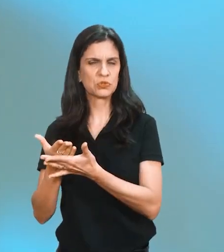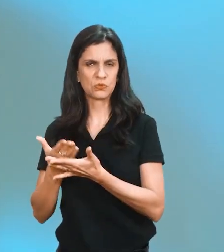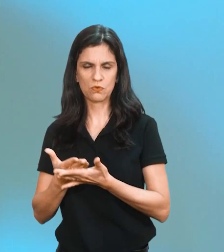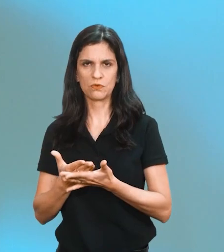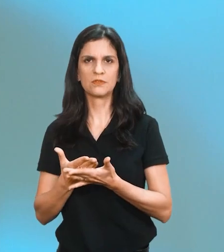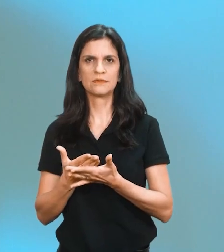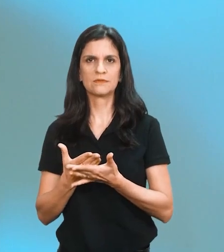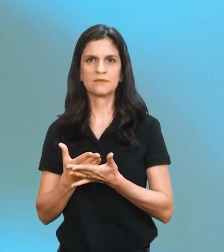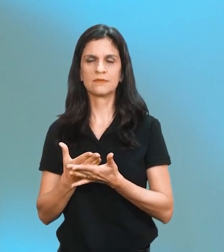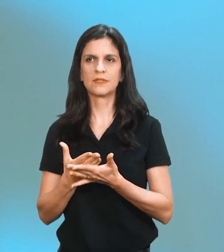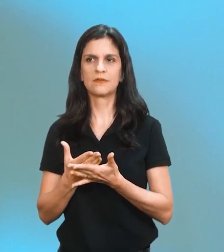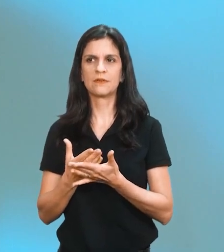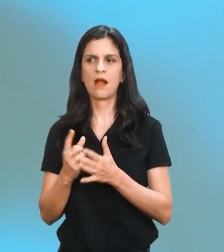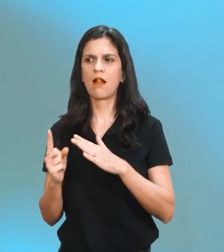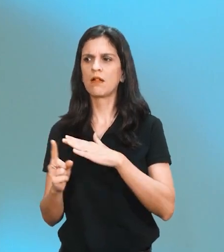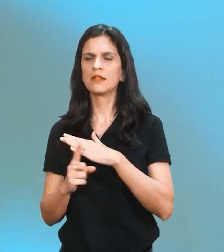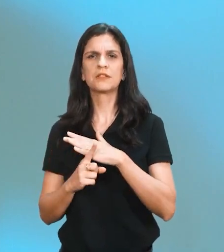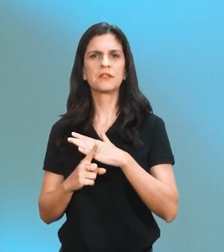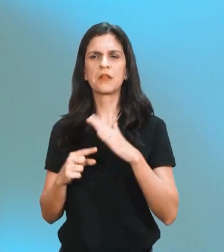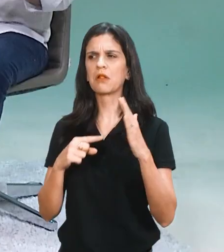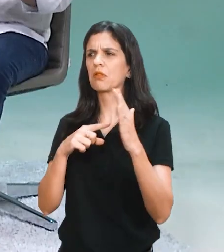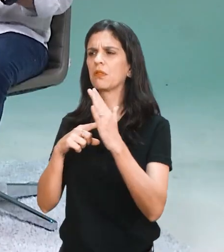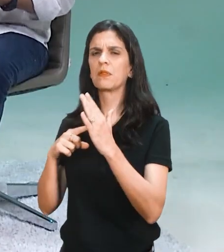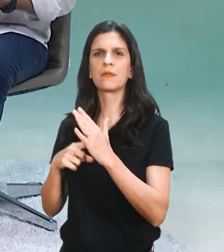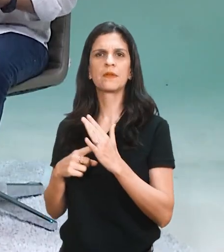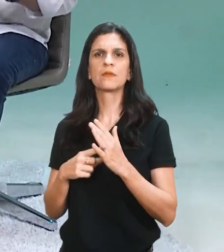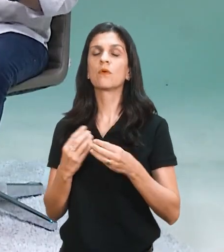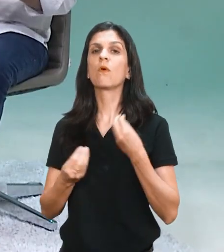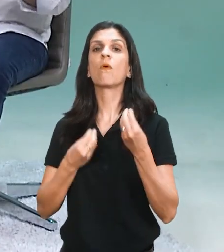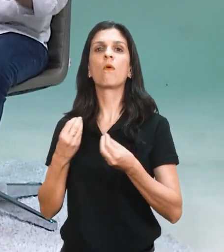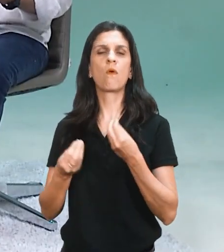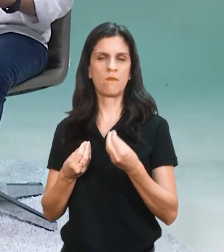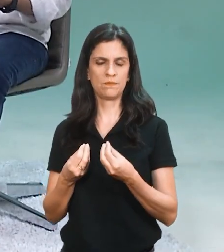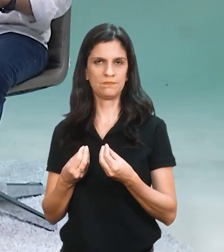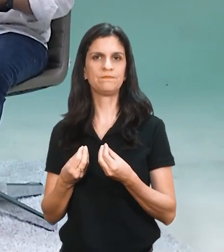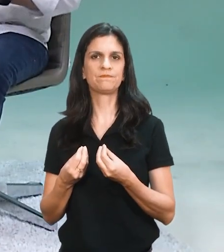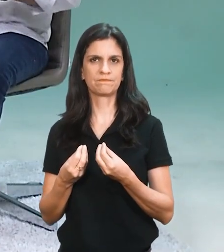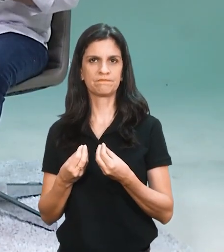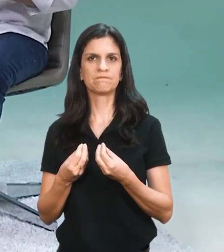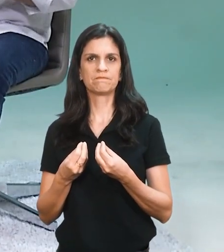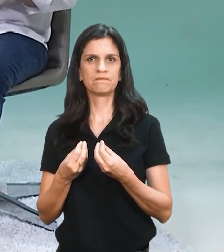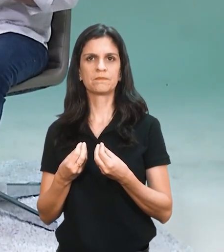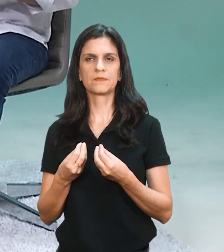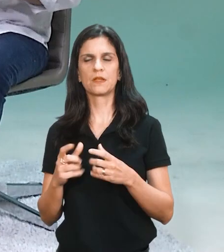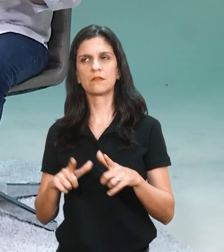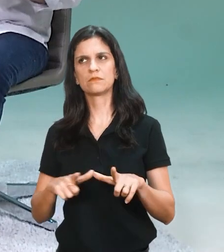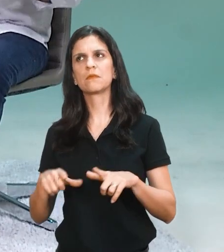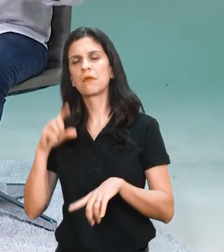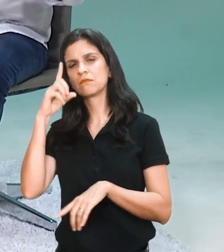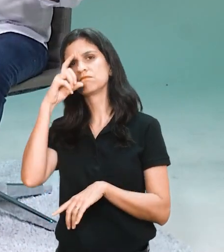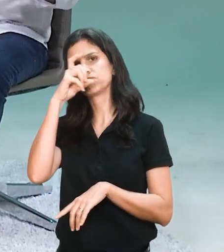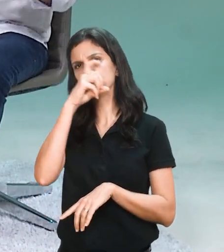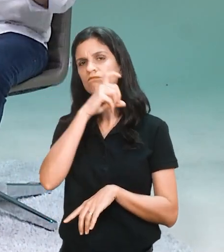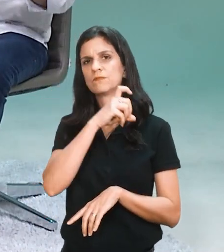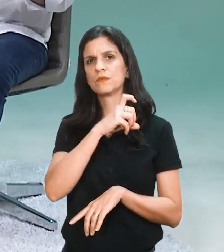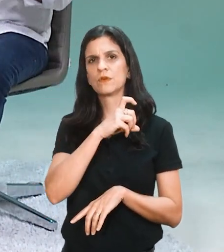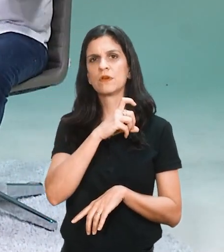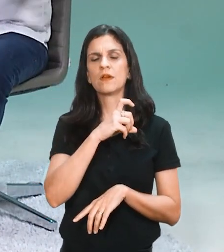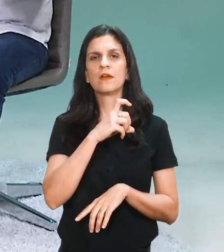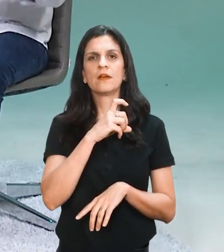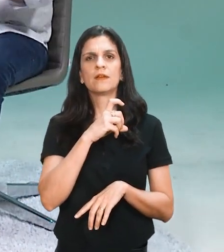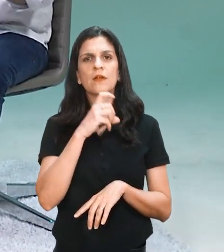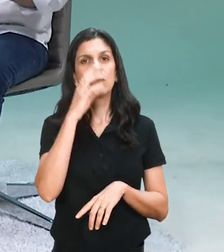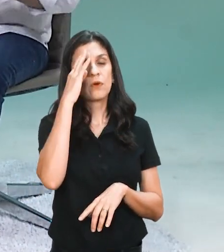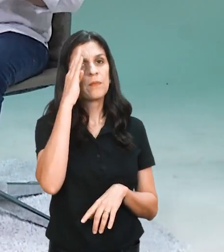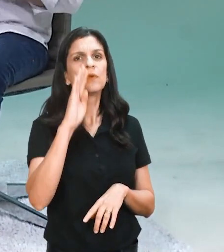atender todas essas denúncias? Então, não é fácil, não é um trabalho também fácil para eles. Então,